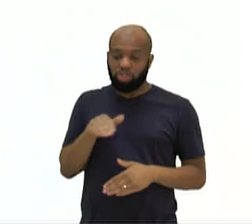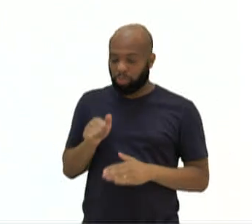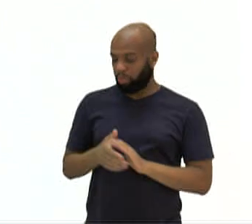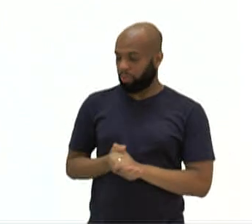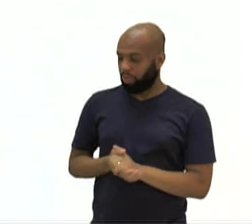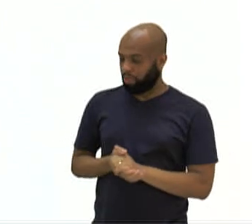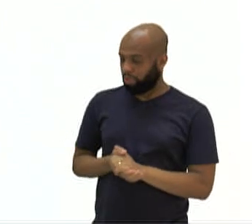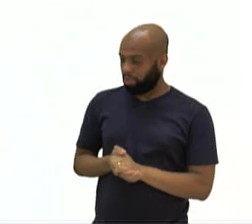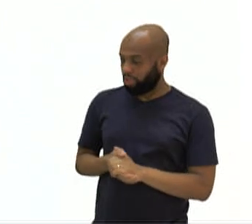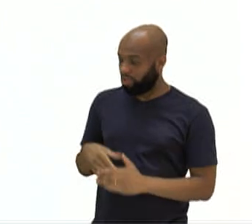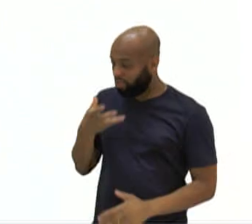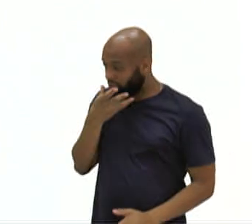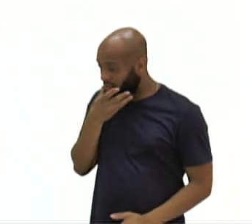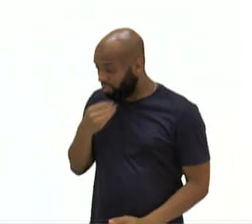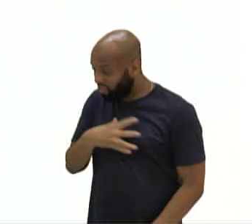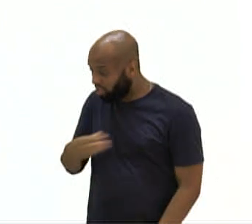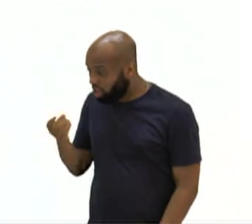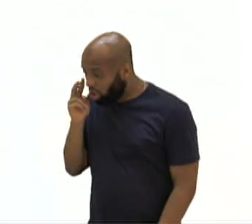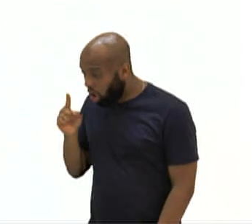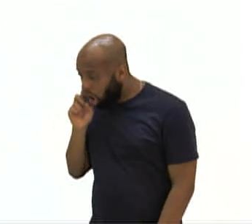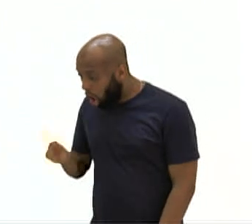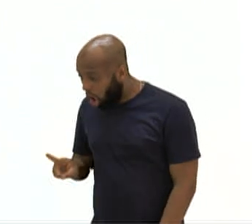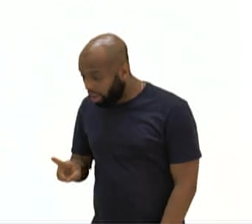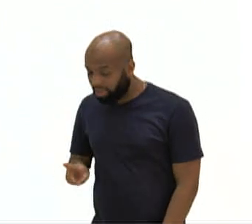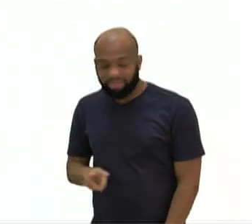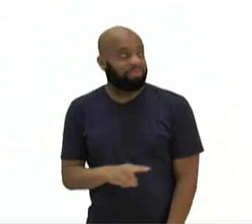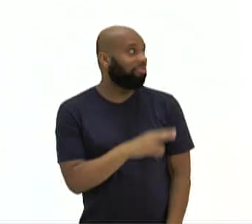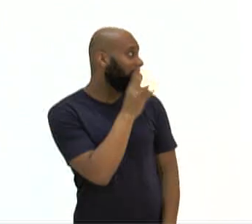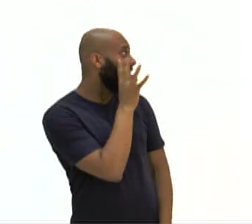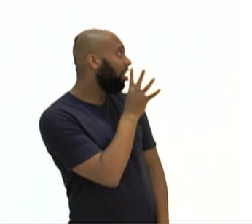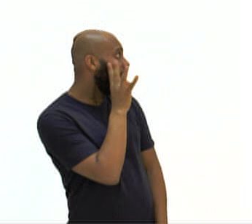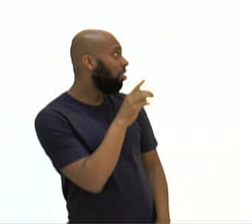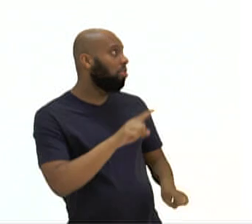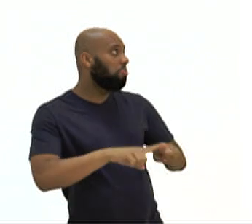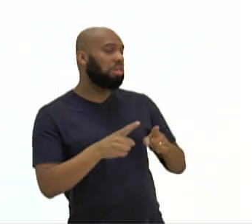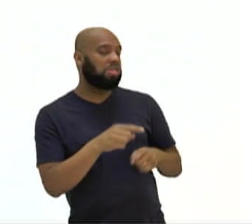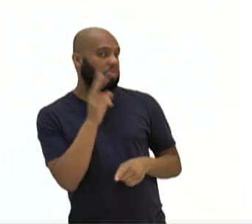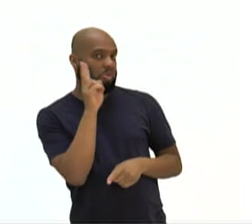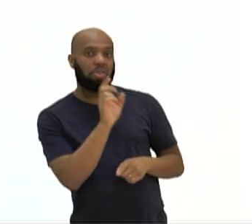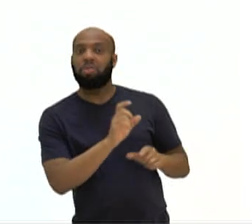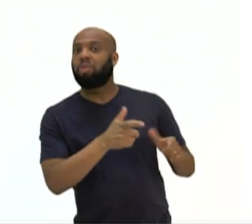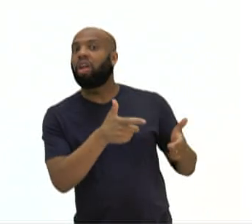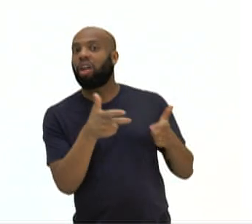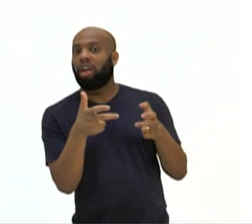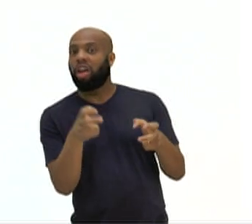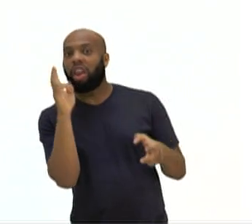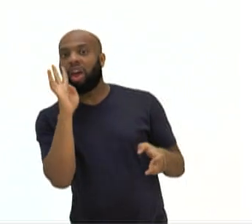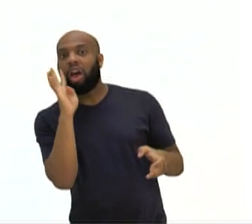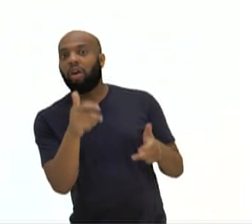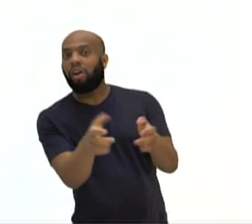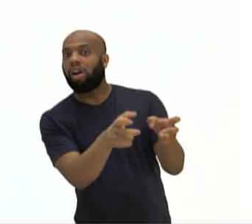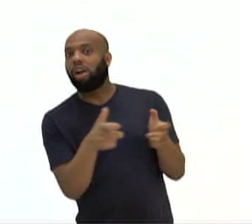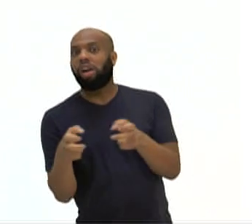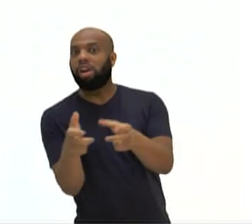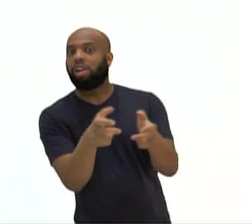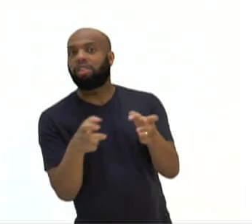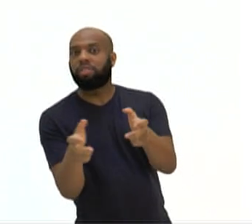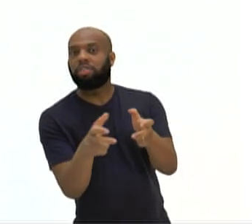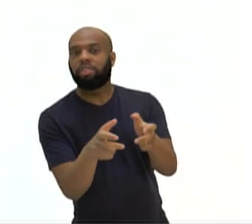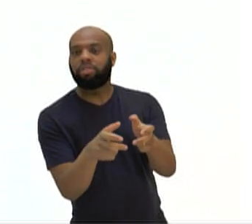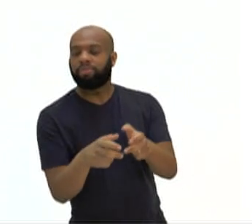disse, legal, mas não desviou os olhos da tela. O pai segurou a bola com as mãos e a